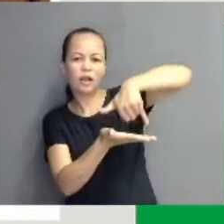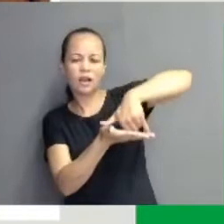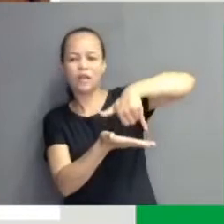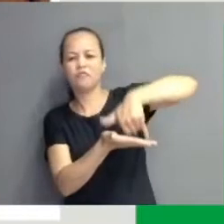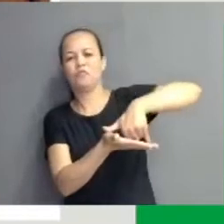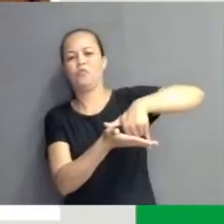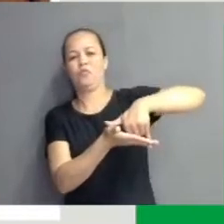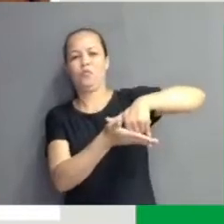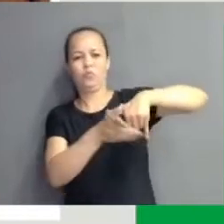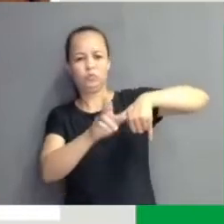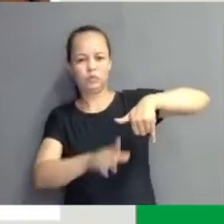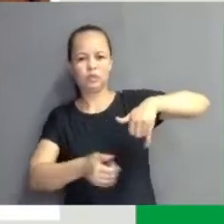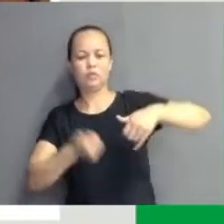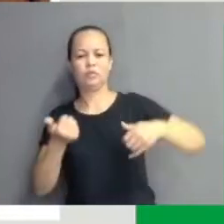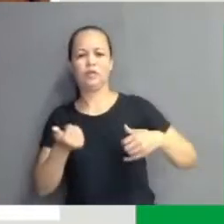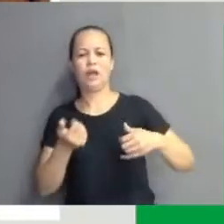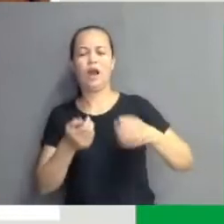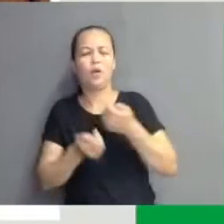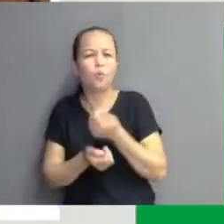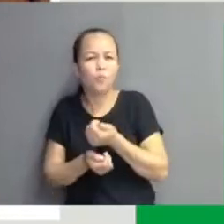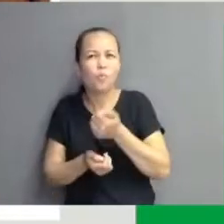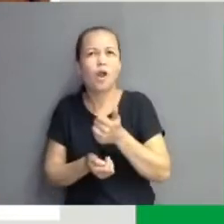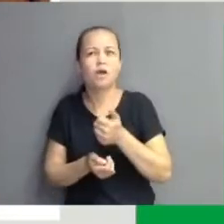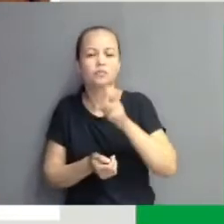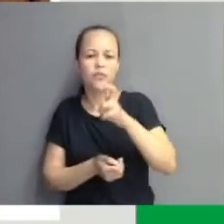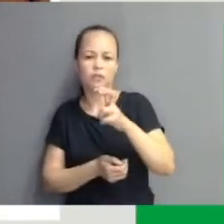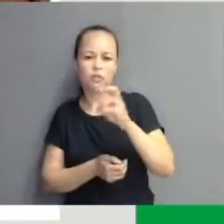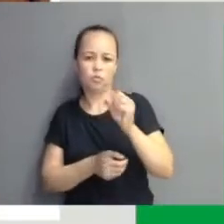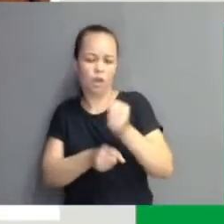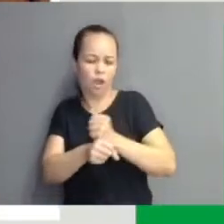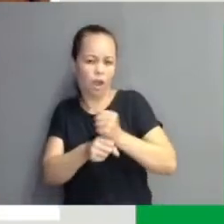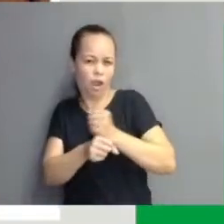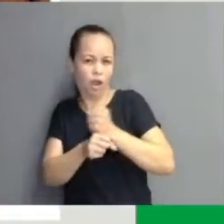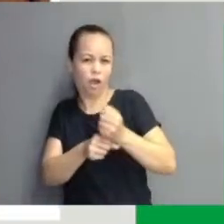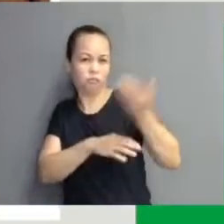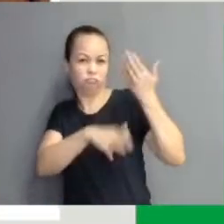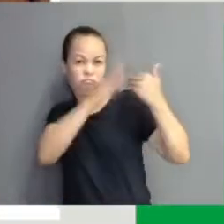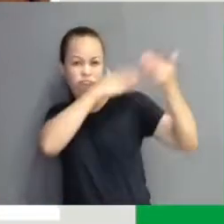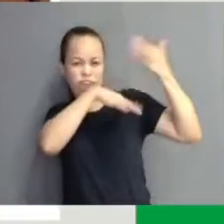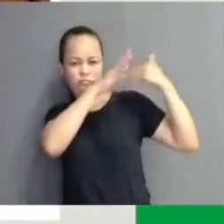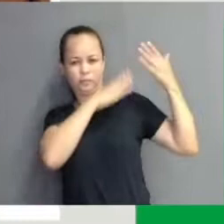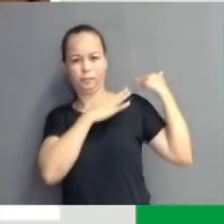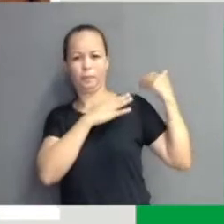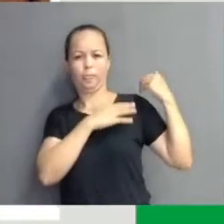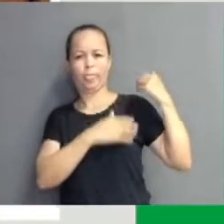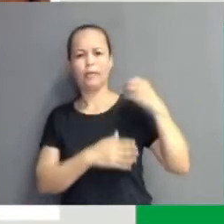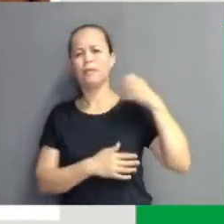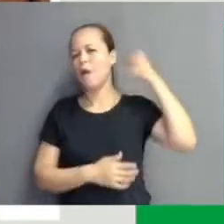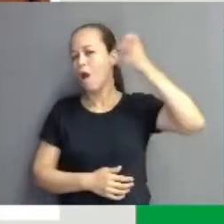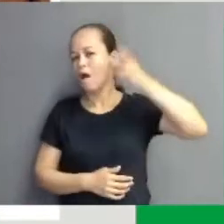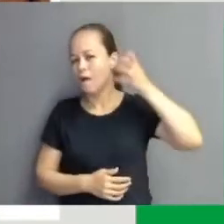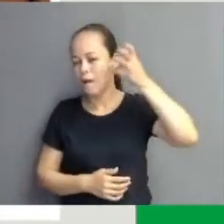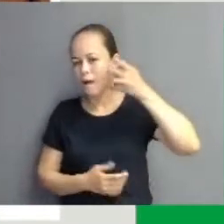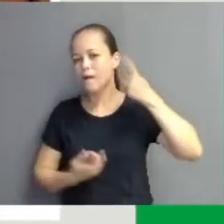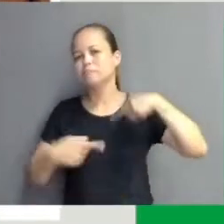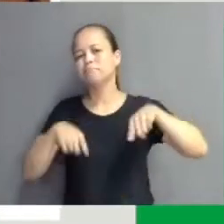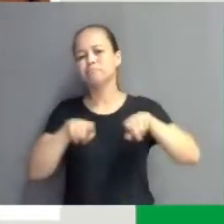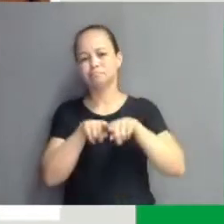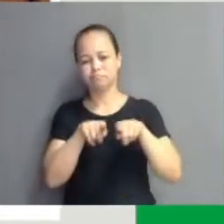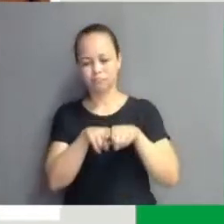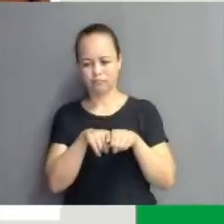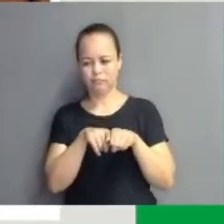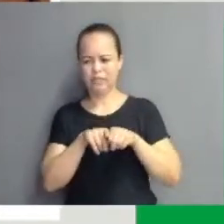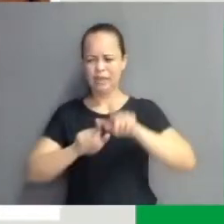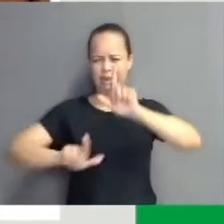quase 150 anos a é o primeiro rádio e essa TV aí gente que